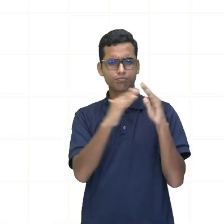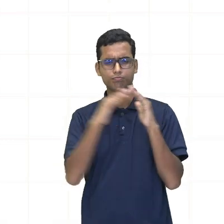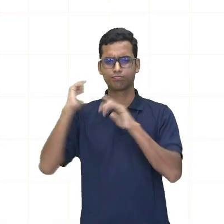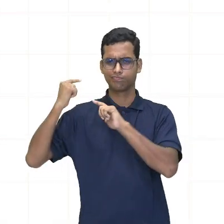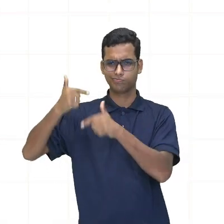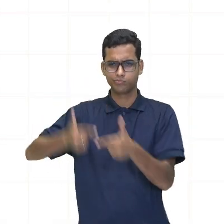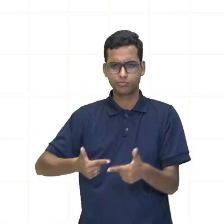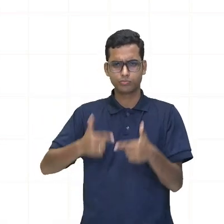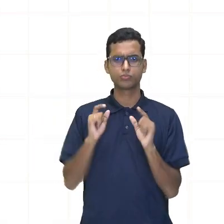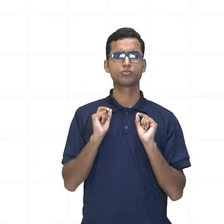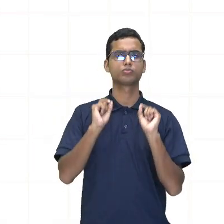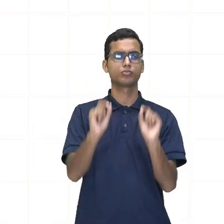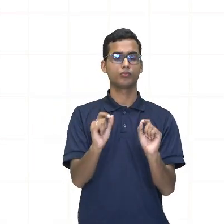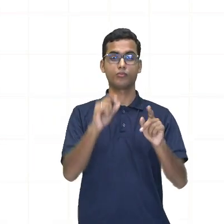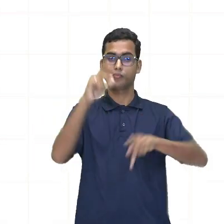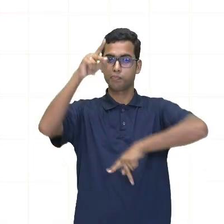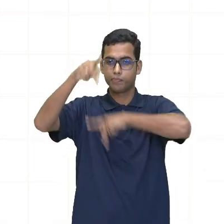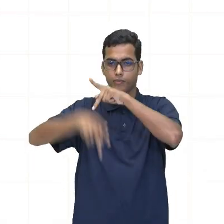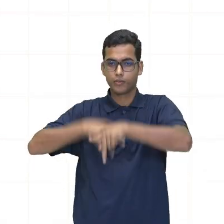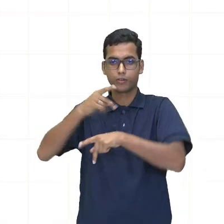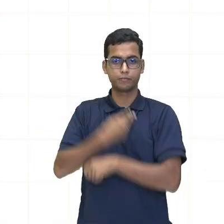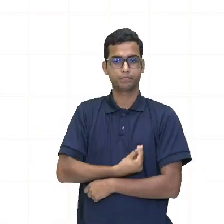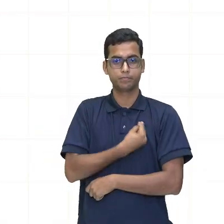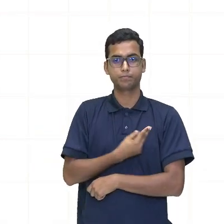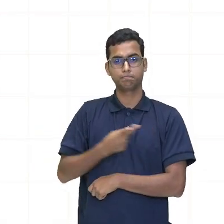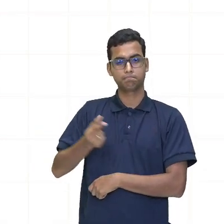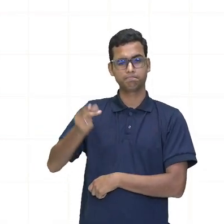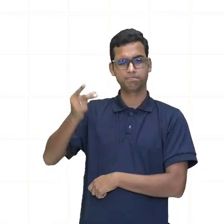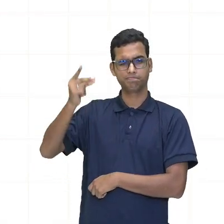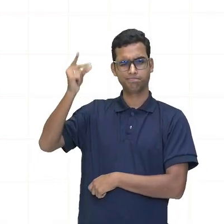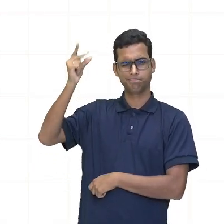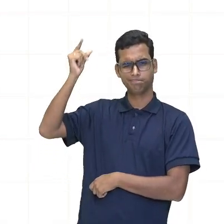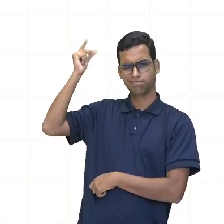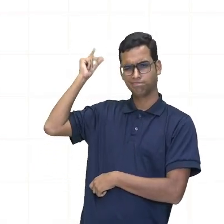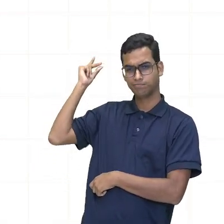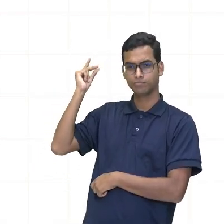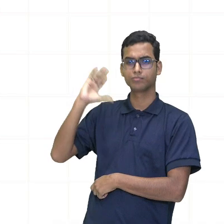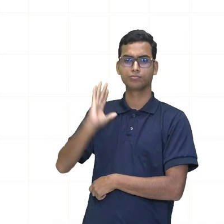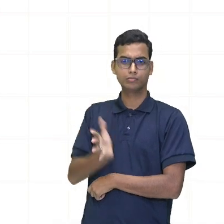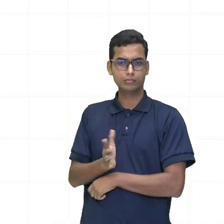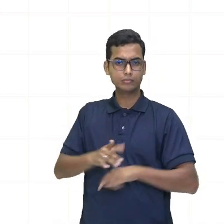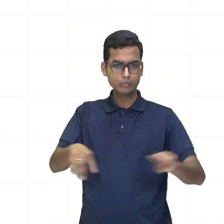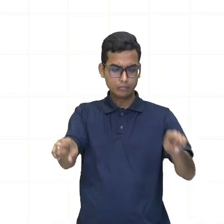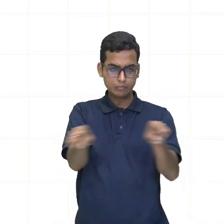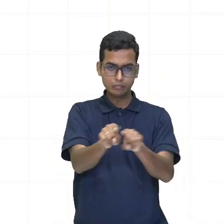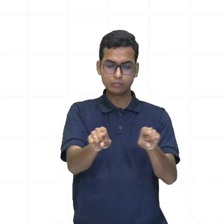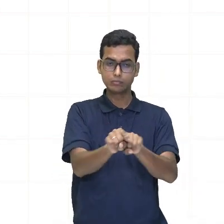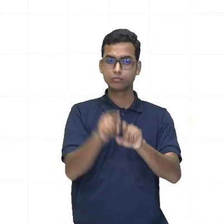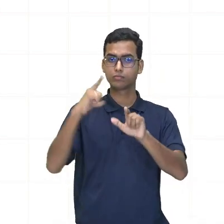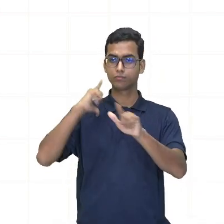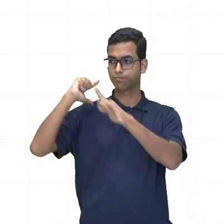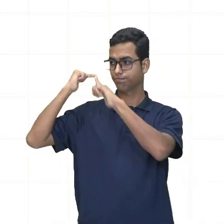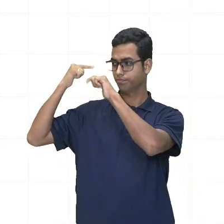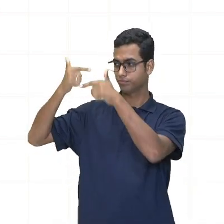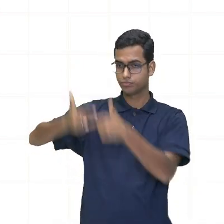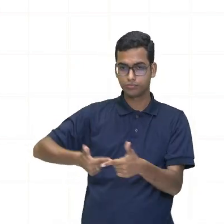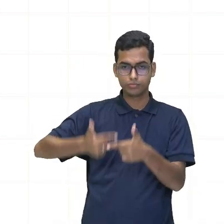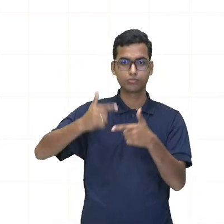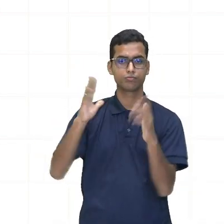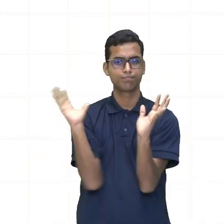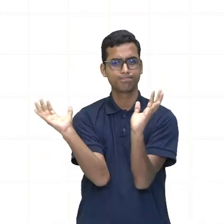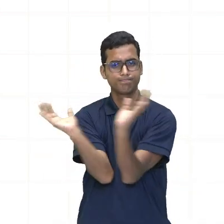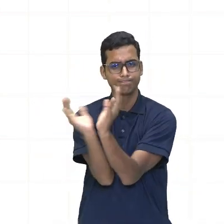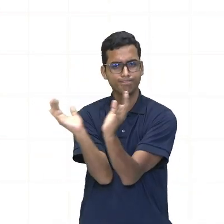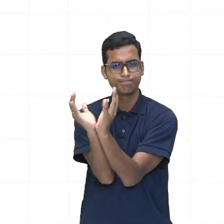em mente aqueles povos que já habitavam a região há muito tempo. Então, quando se fala de tradição, quer dizer de um grupo